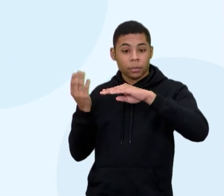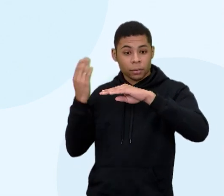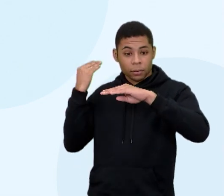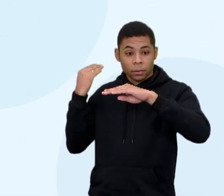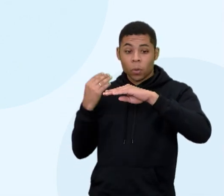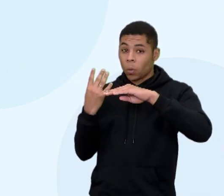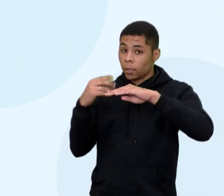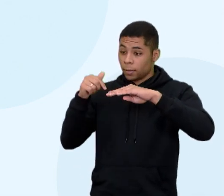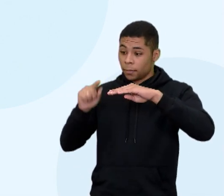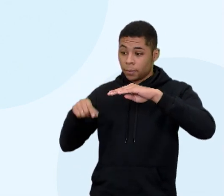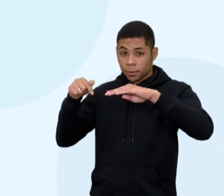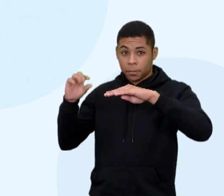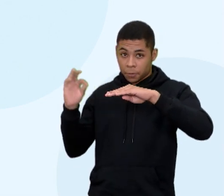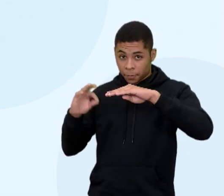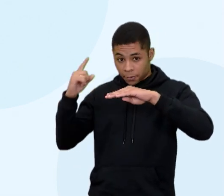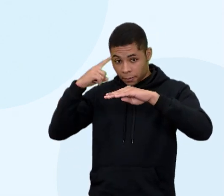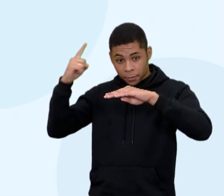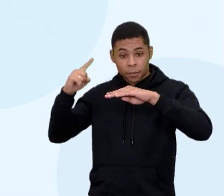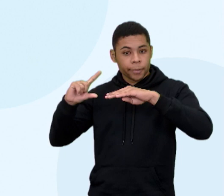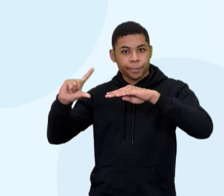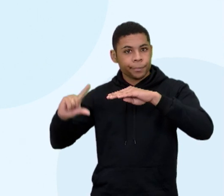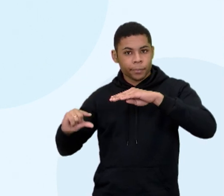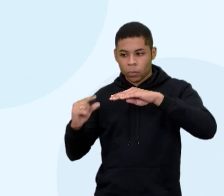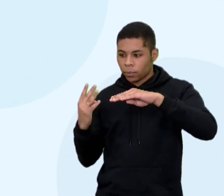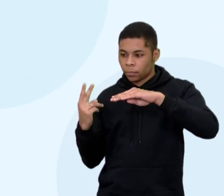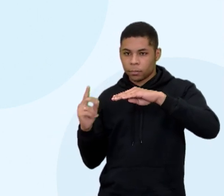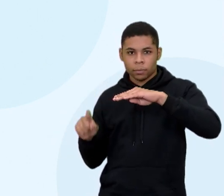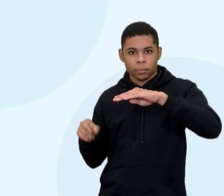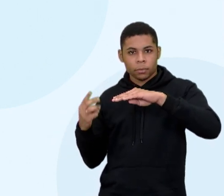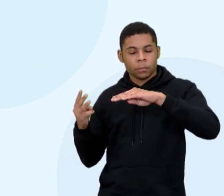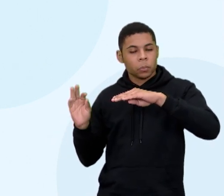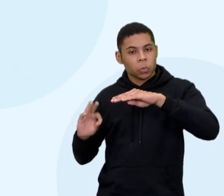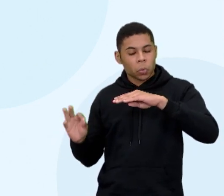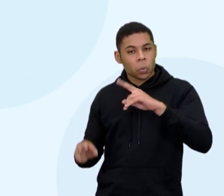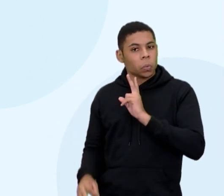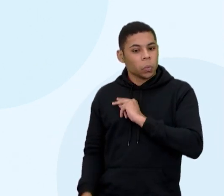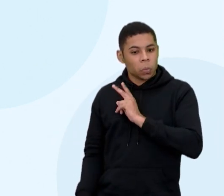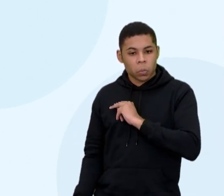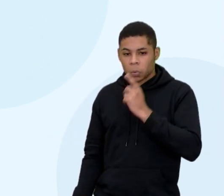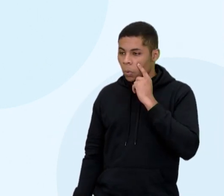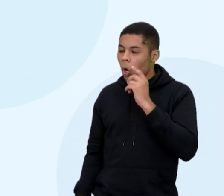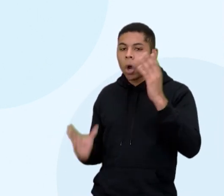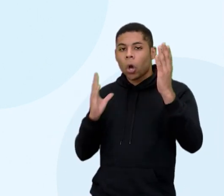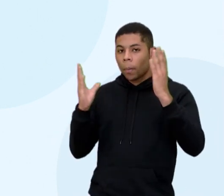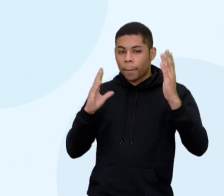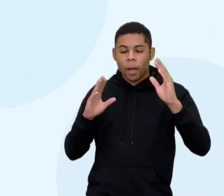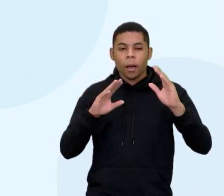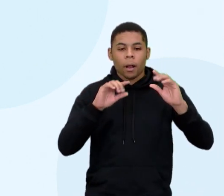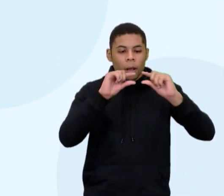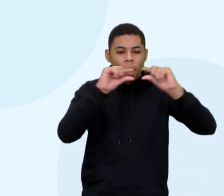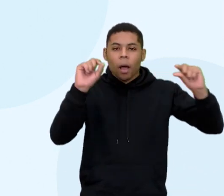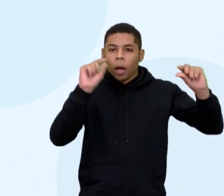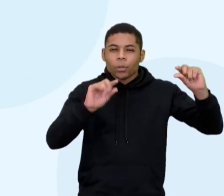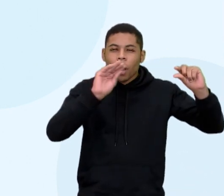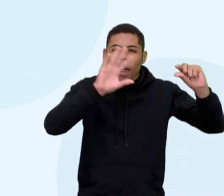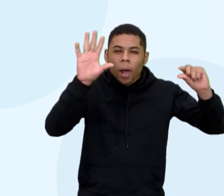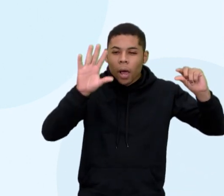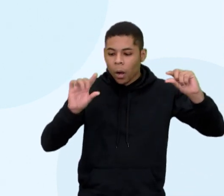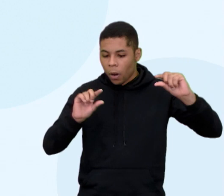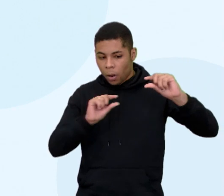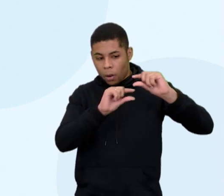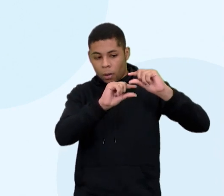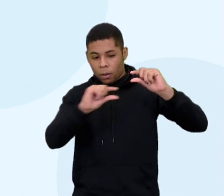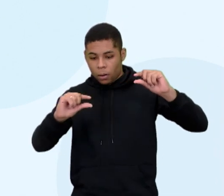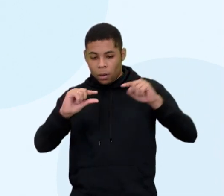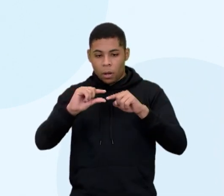vê lá, né, as faixas claras, né, e a gente faz uma comparação com a faixa escura, vejam a diminuição até